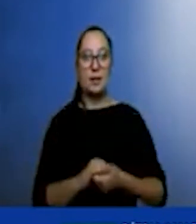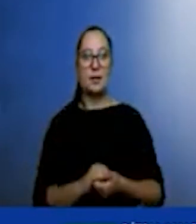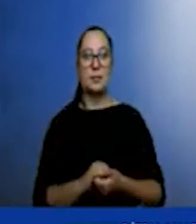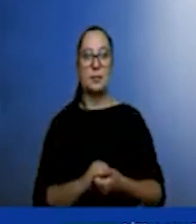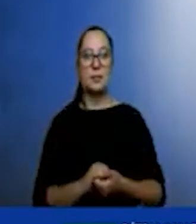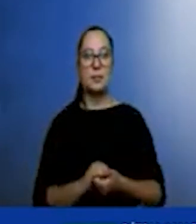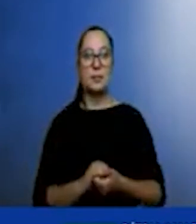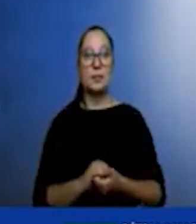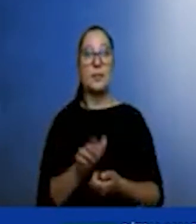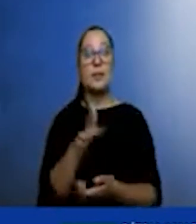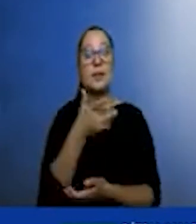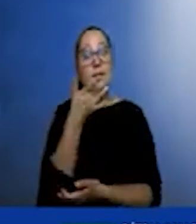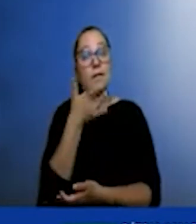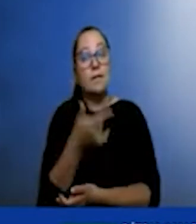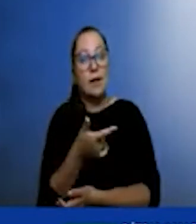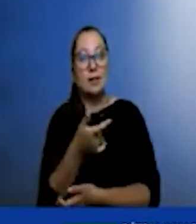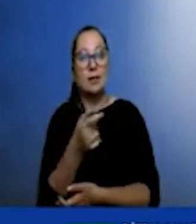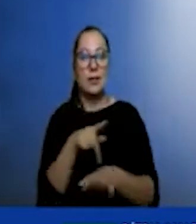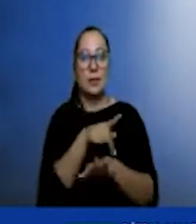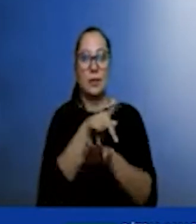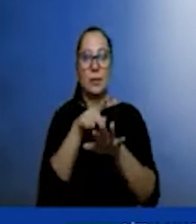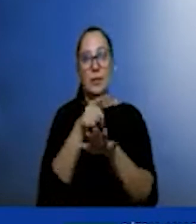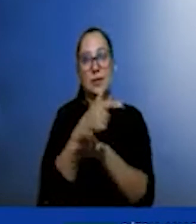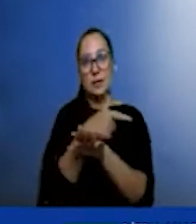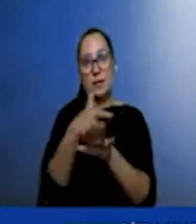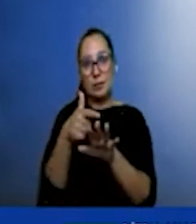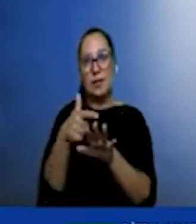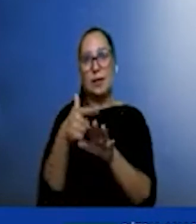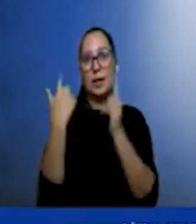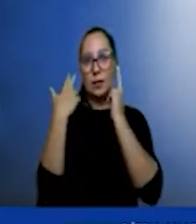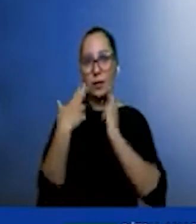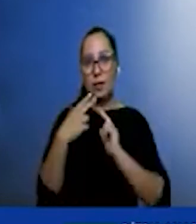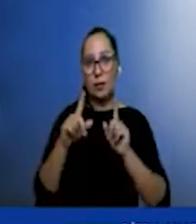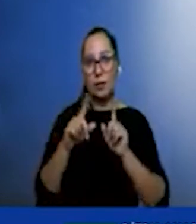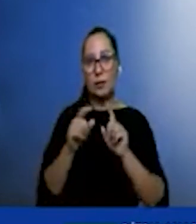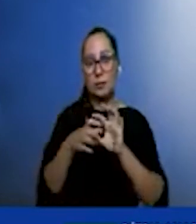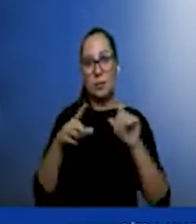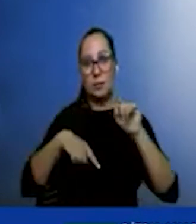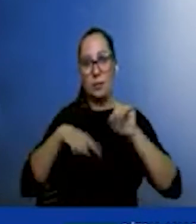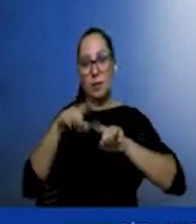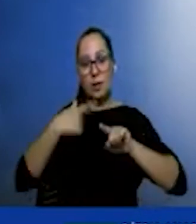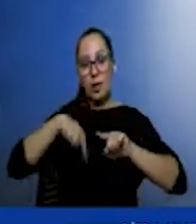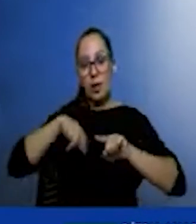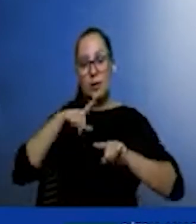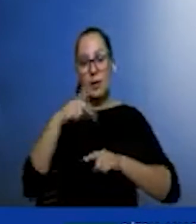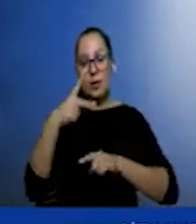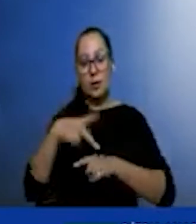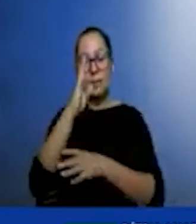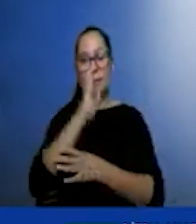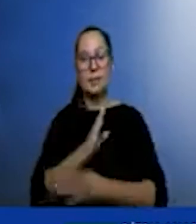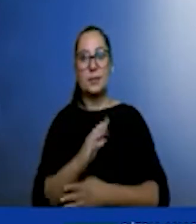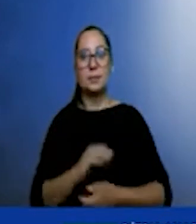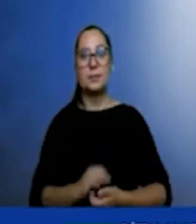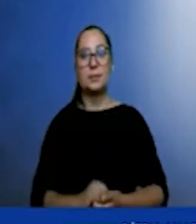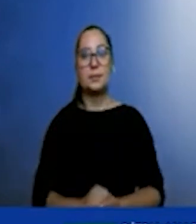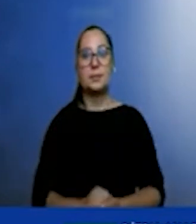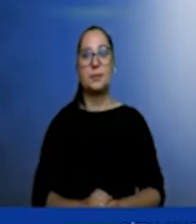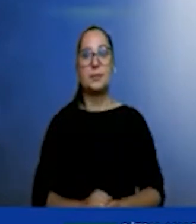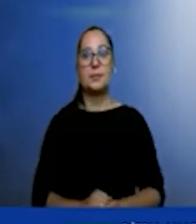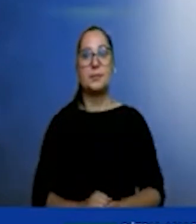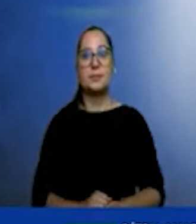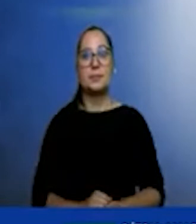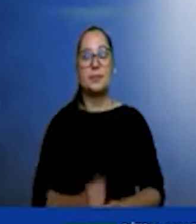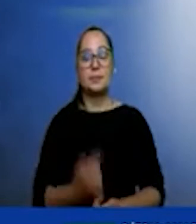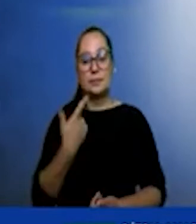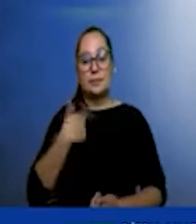fácil, digamos assim, para os países que não têm essa natureza e essa disponibilidade de recursos que a gente tem dentro do Brasil. A gente está passando por uma transformação